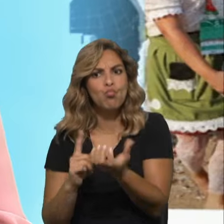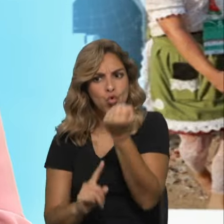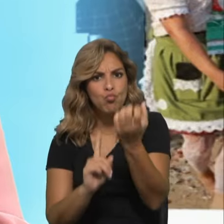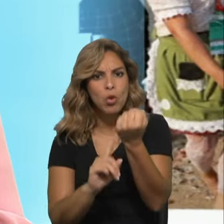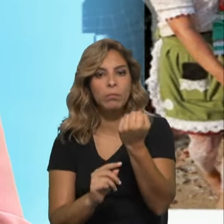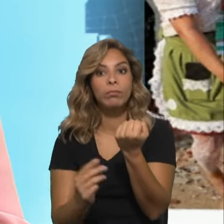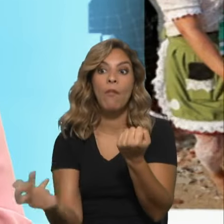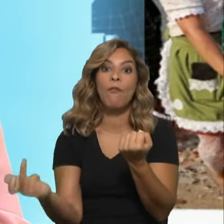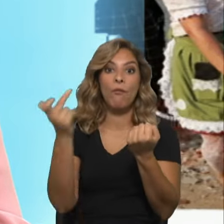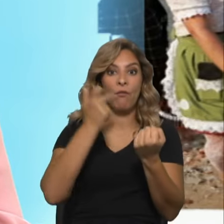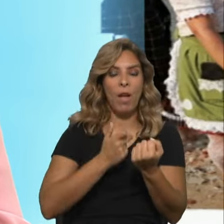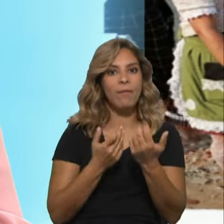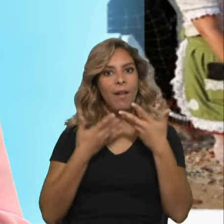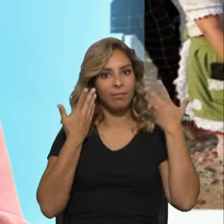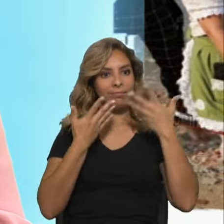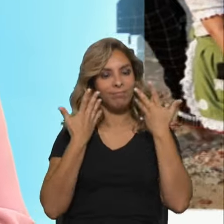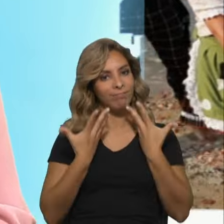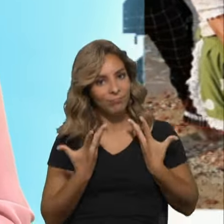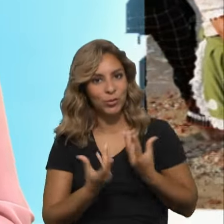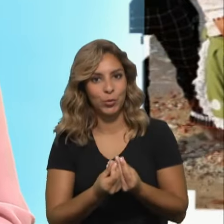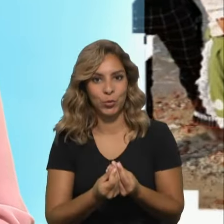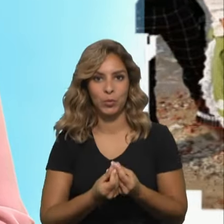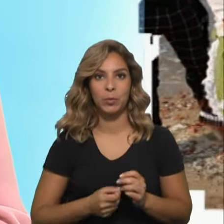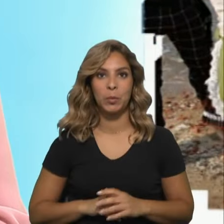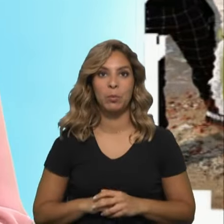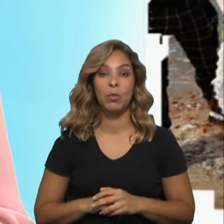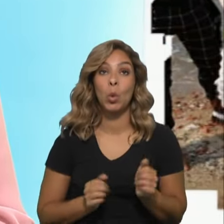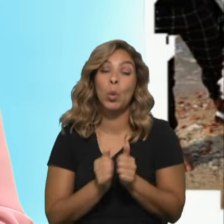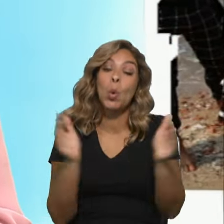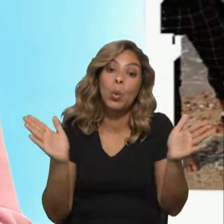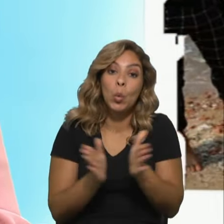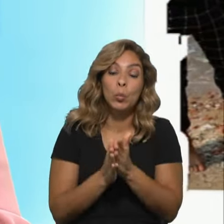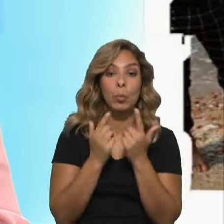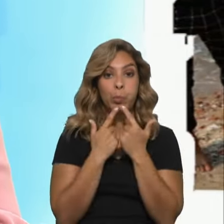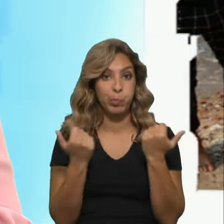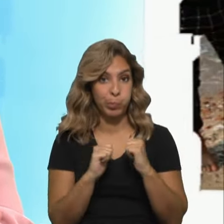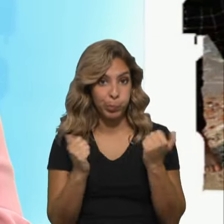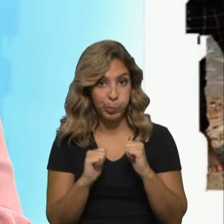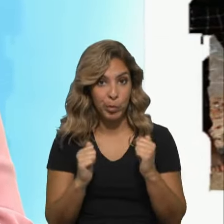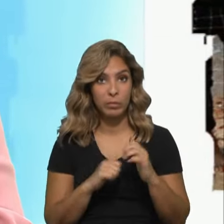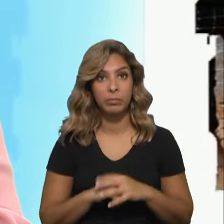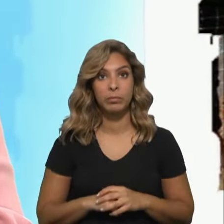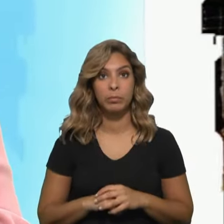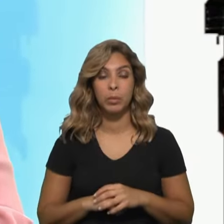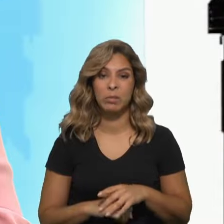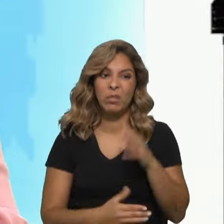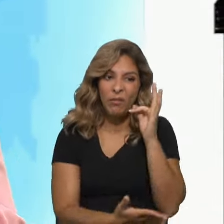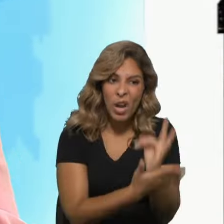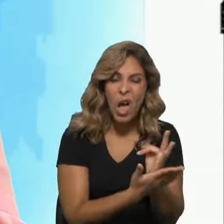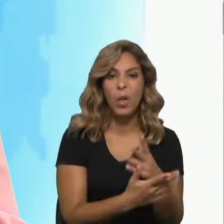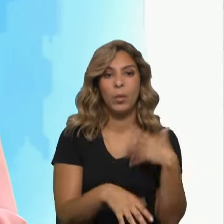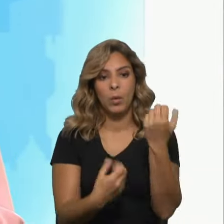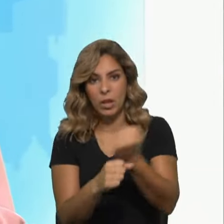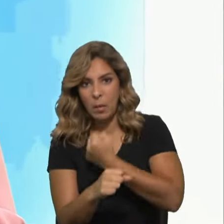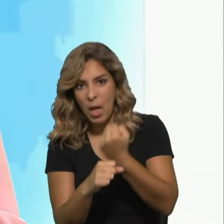alegria enorme de poder acompanhar-nos. Não pudemos estar todos, porque também é um dia, foi uma altura de feriados, de trabalho, os